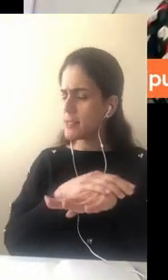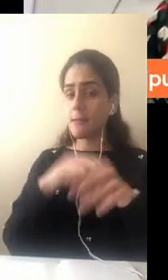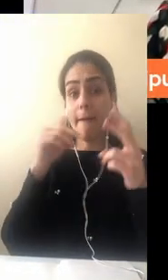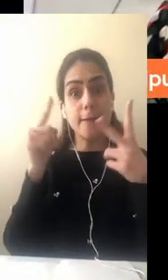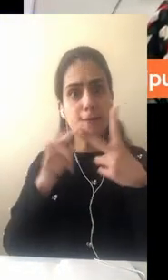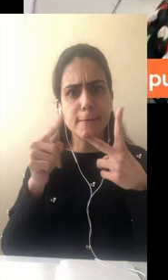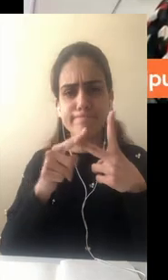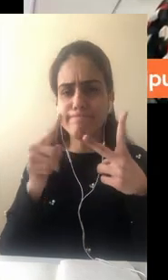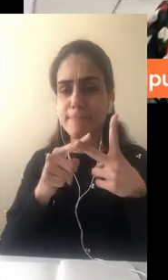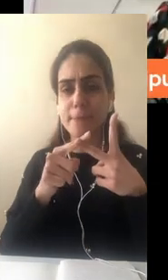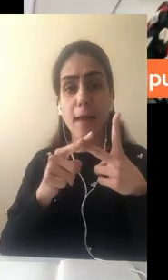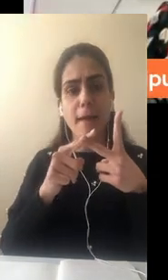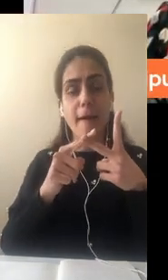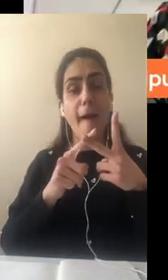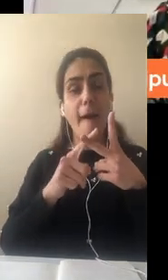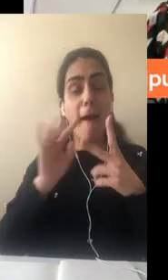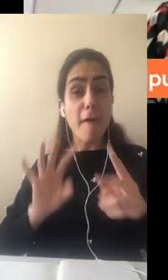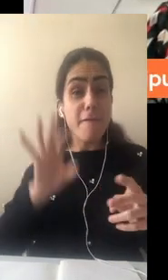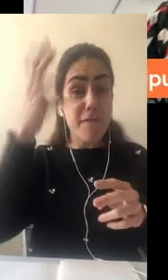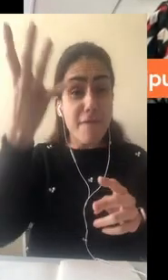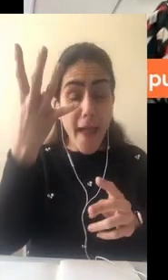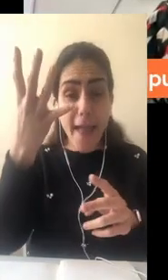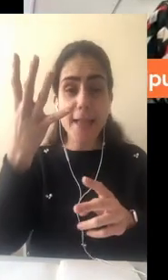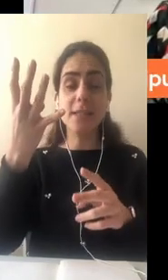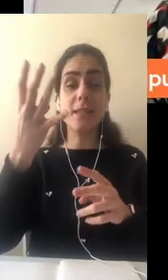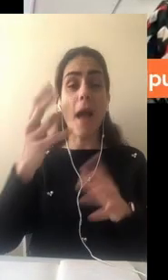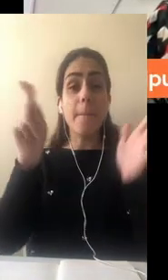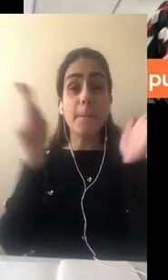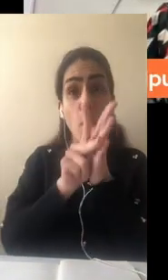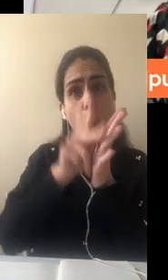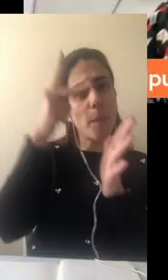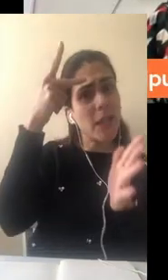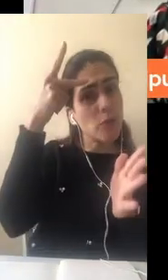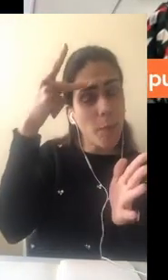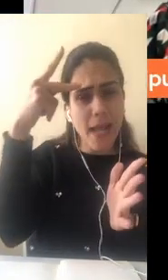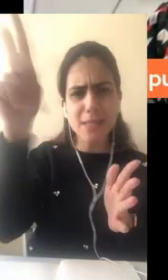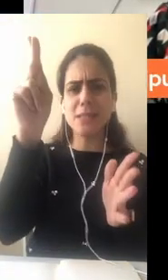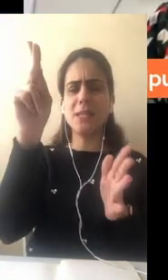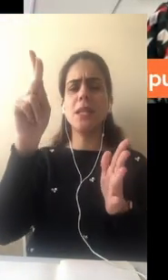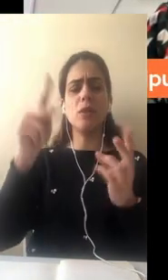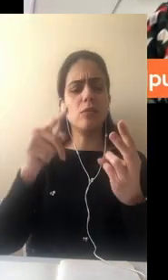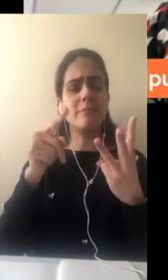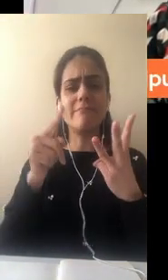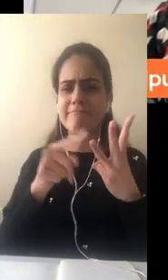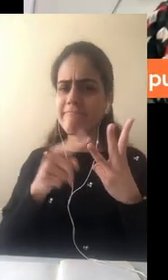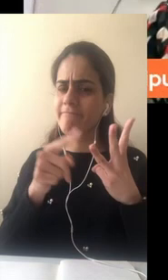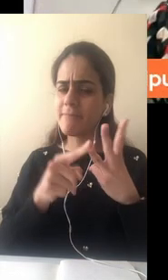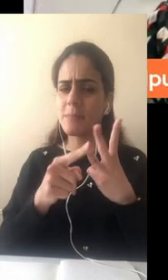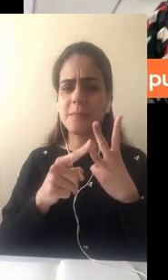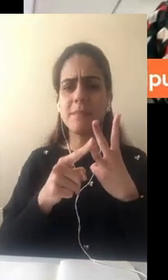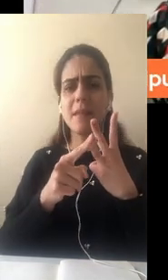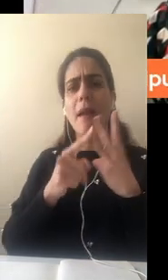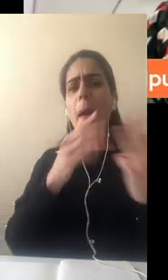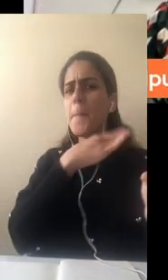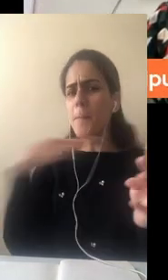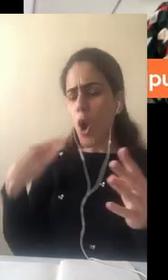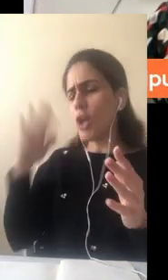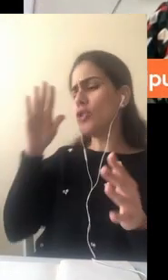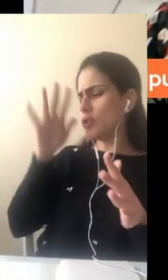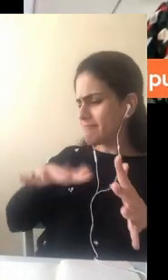nossa. Terceiro ponto, cultua a morte. Quarto ponto, associa a morte a uma brincadeira